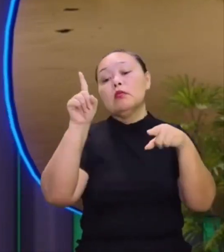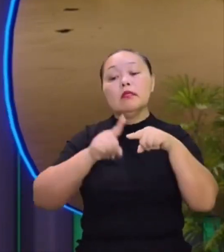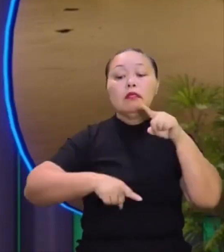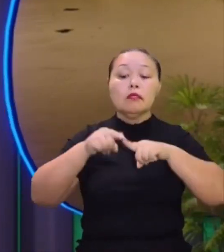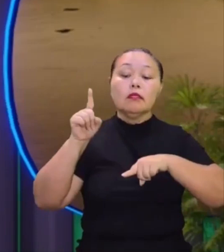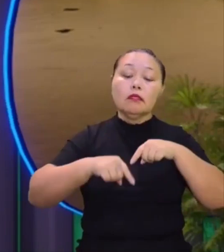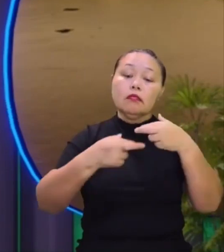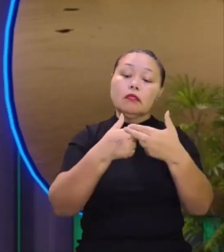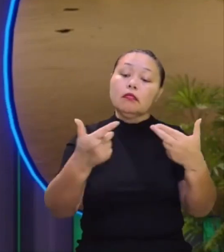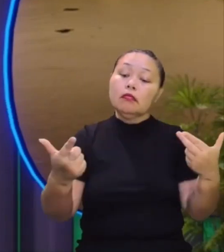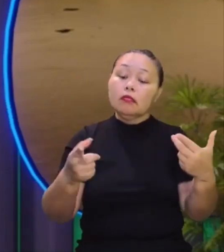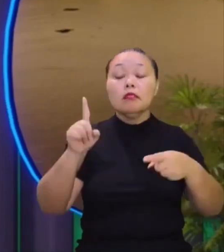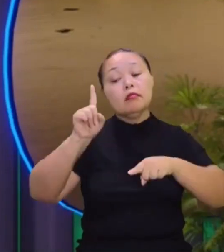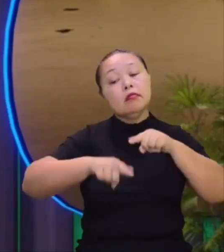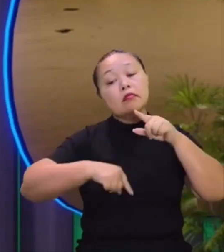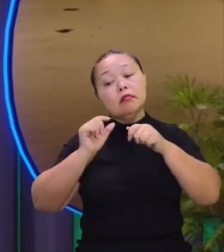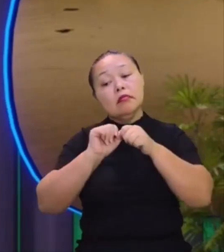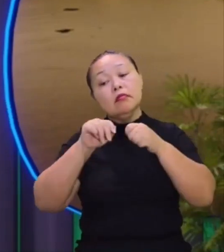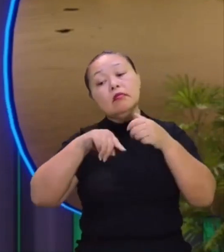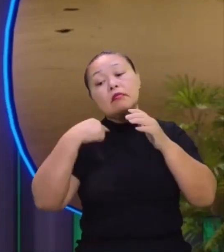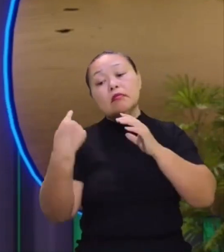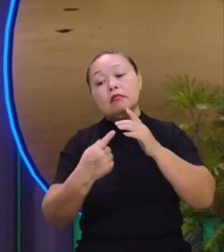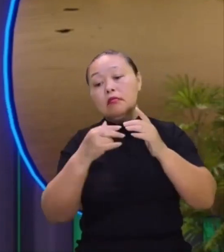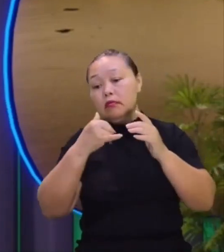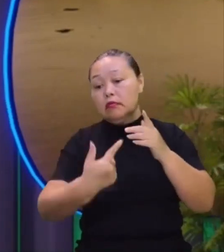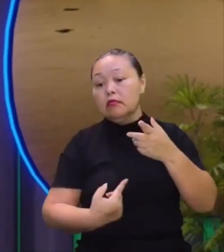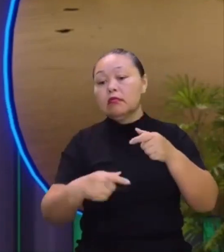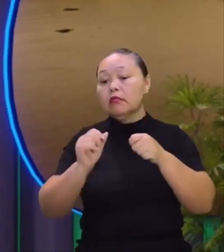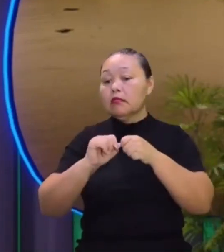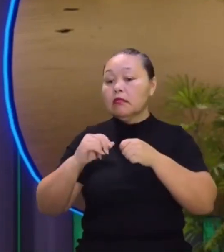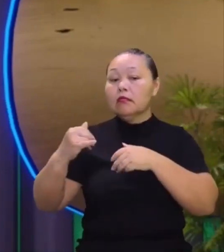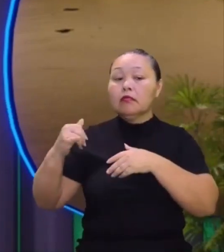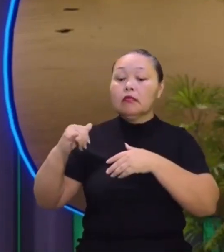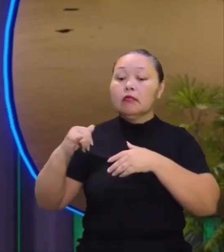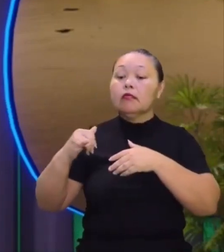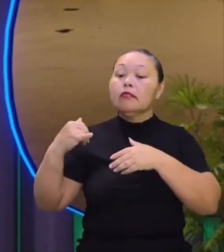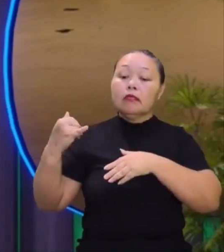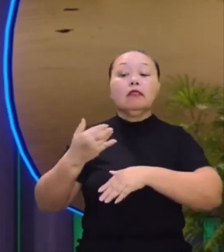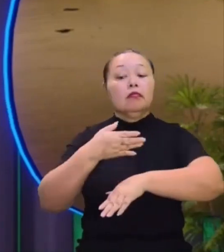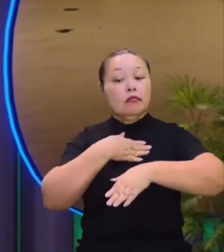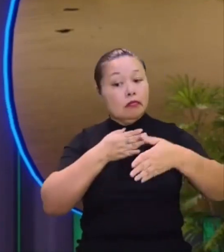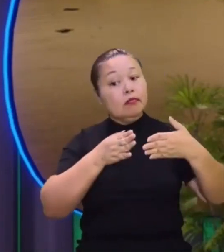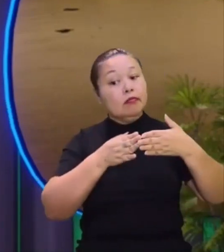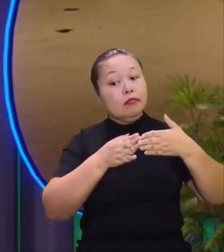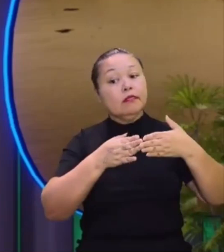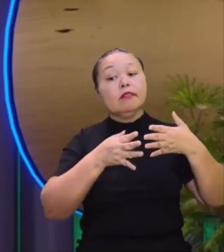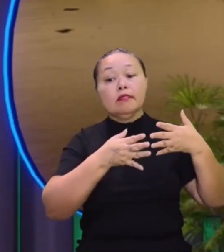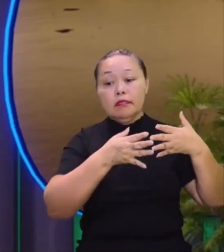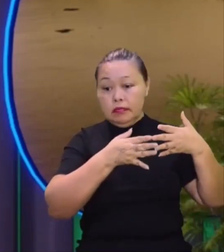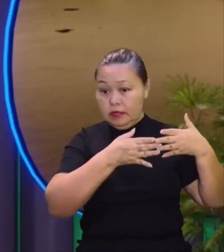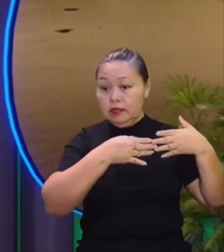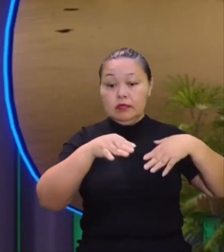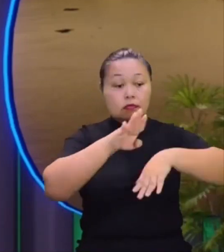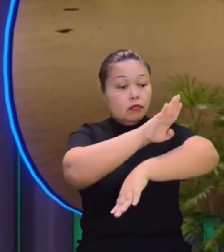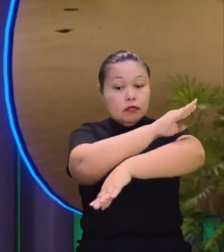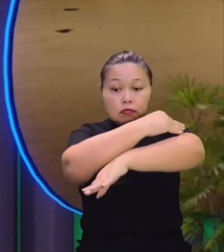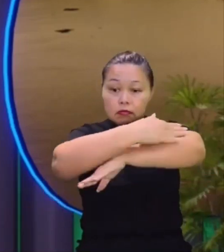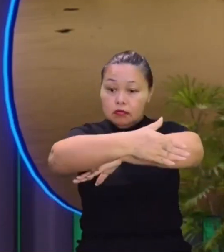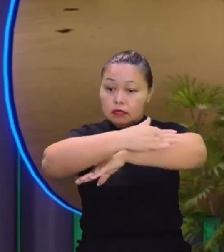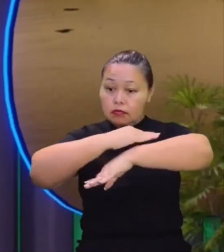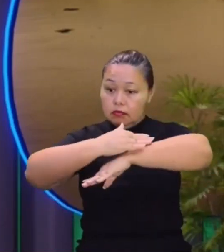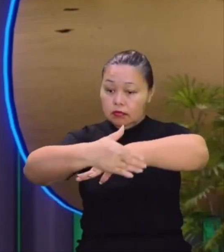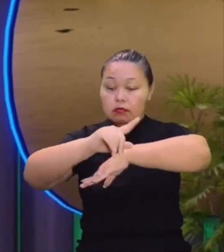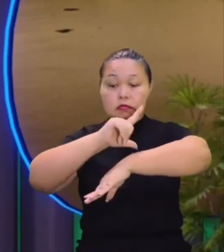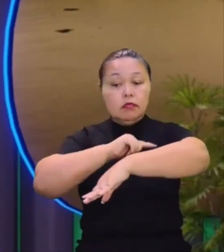produtos, até mesmo produtos eletrônicos, é via transporte rodoviário, não é verdade? Exatamente. Então, a nossa matriz